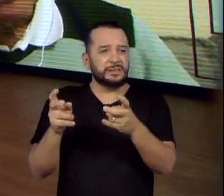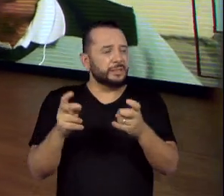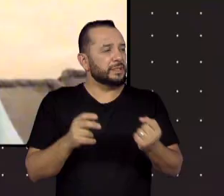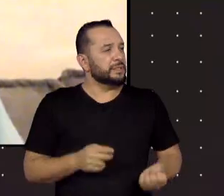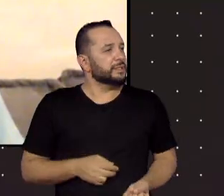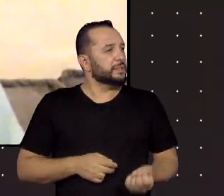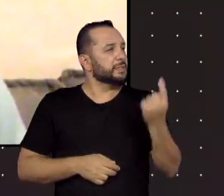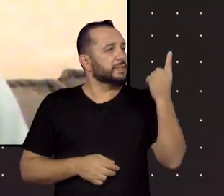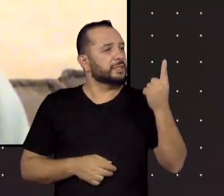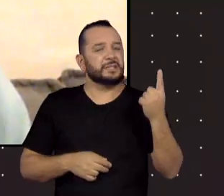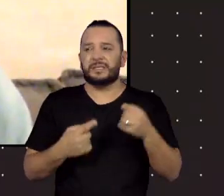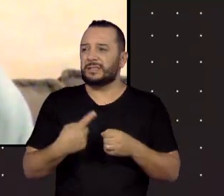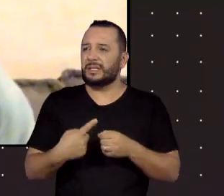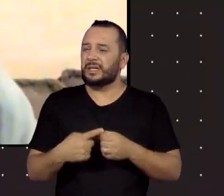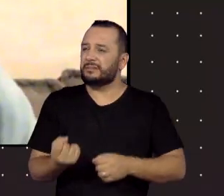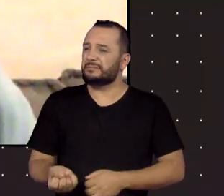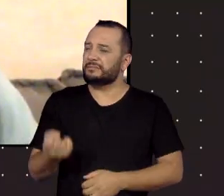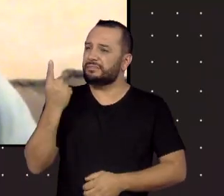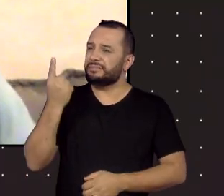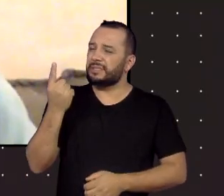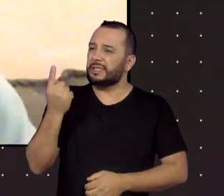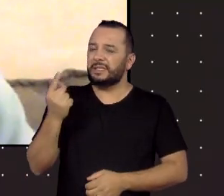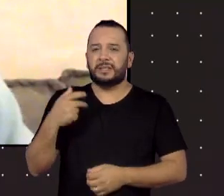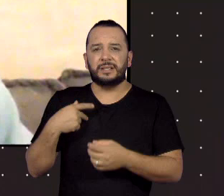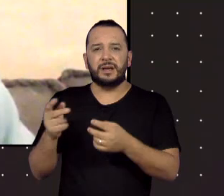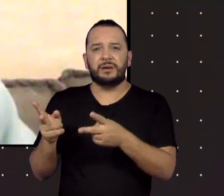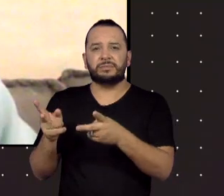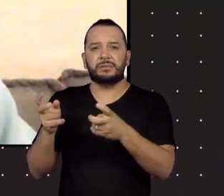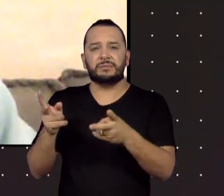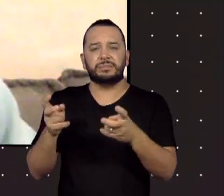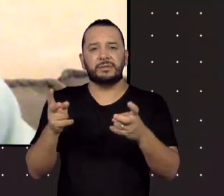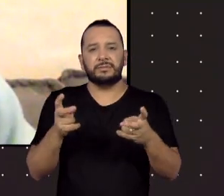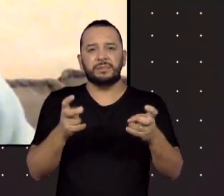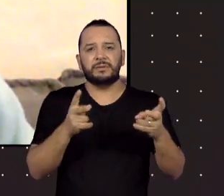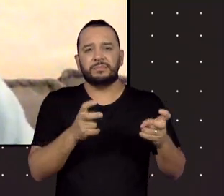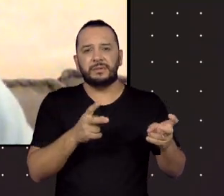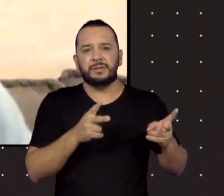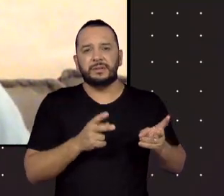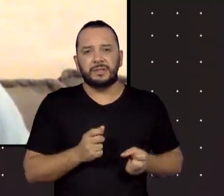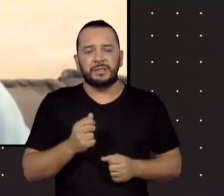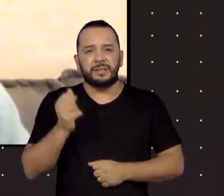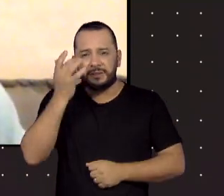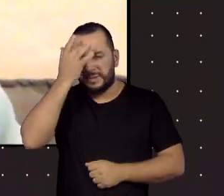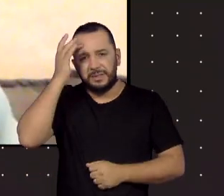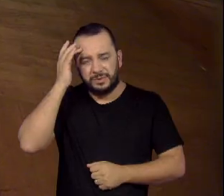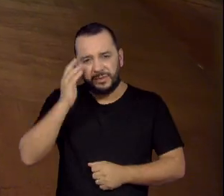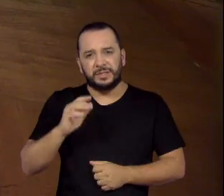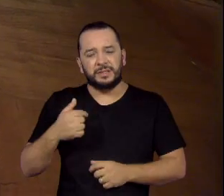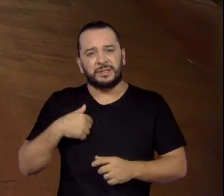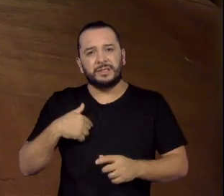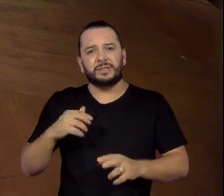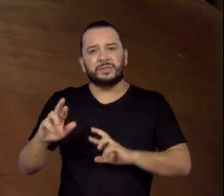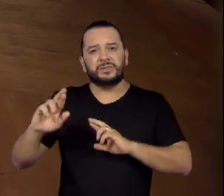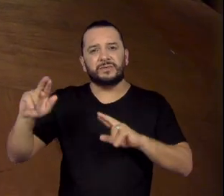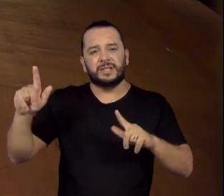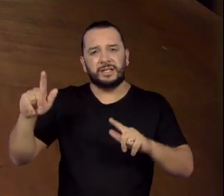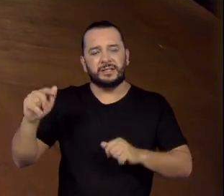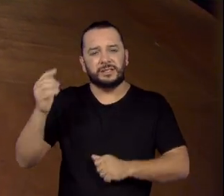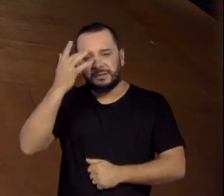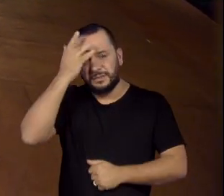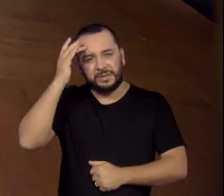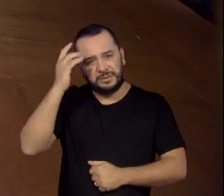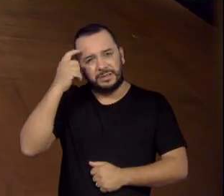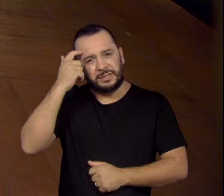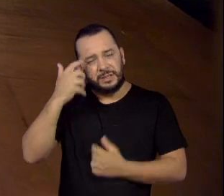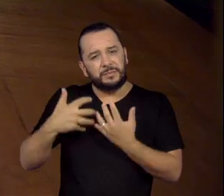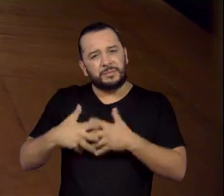olhar, e ele começa a perceber que as pessoas que têm fogo na mão são pessoas diferentes, mas essas pessoas são as que mais pensam muito